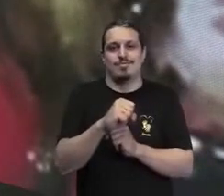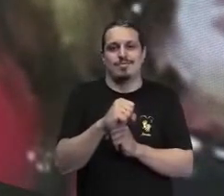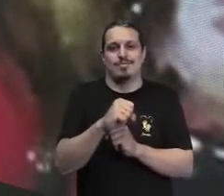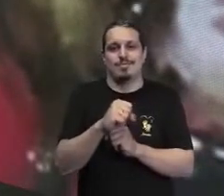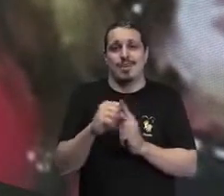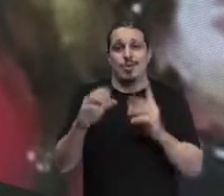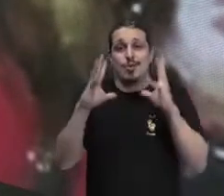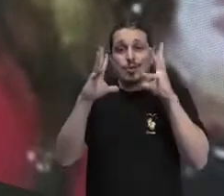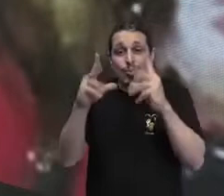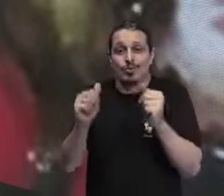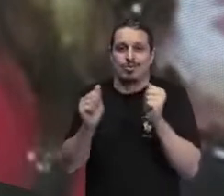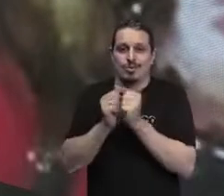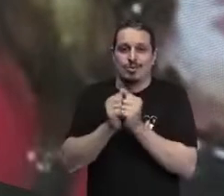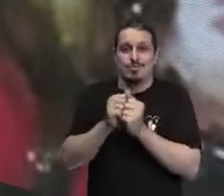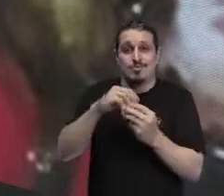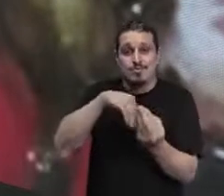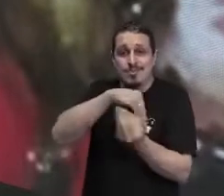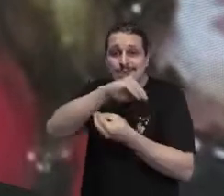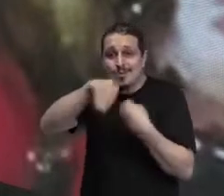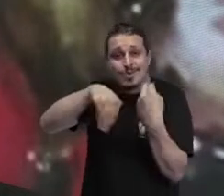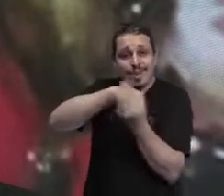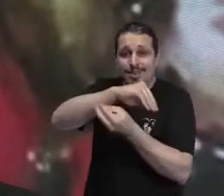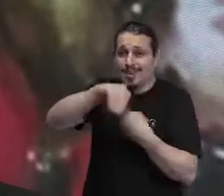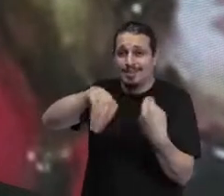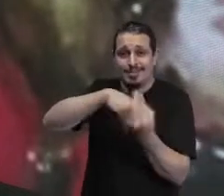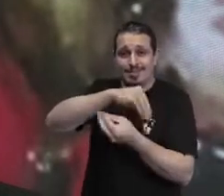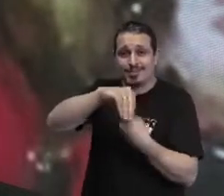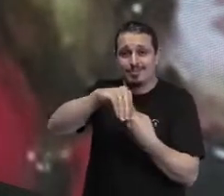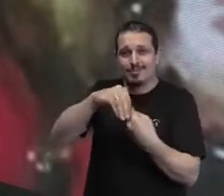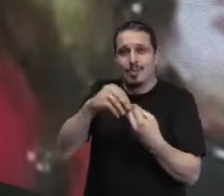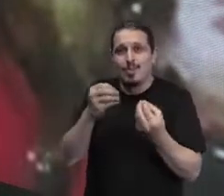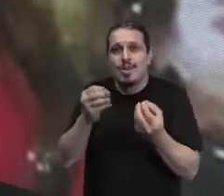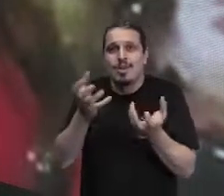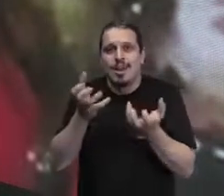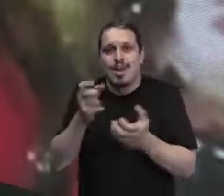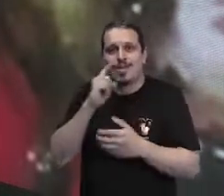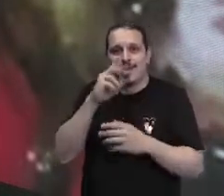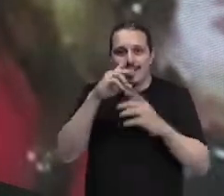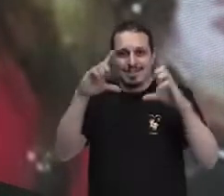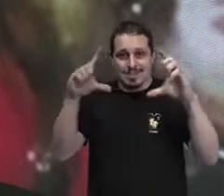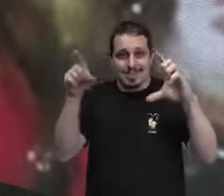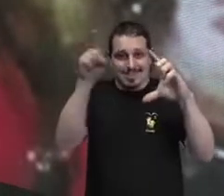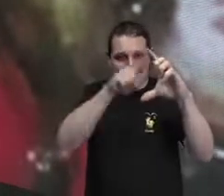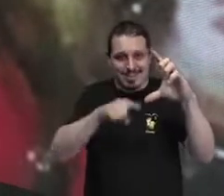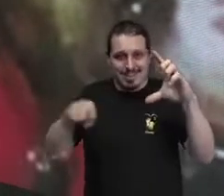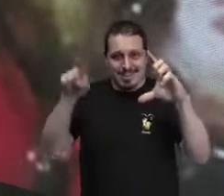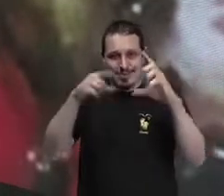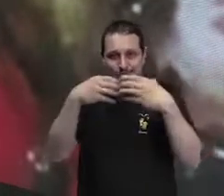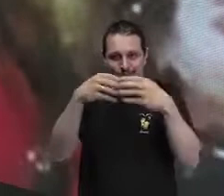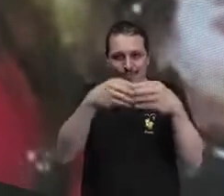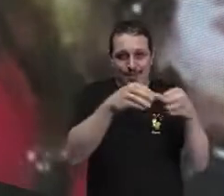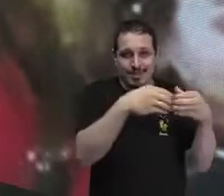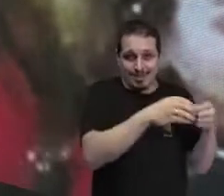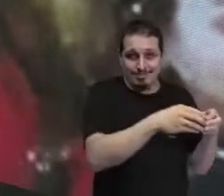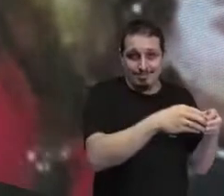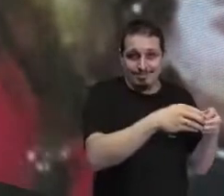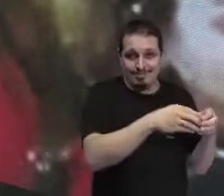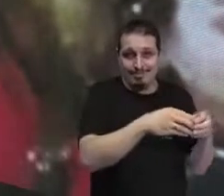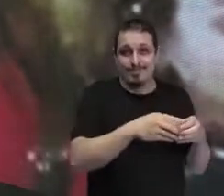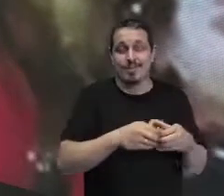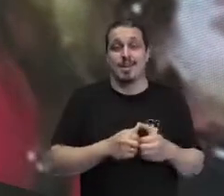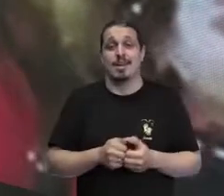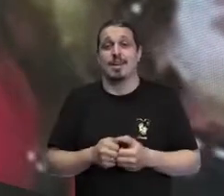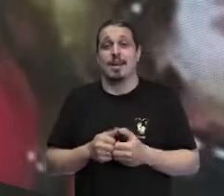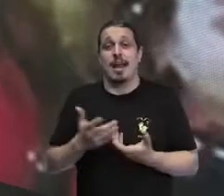misturado. E é assim que a gente quebra essa roda. É com a convivência. E é com essa declaração política de que nossos